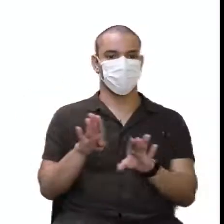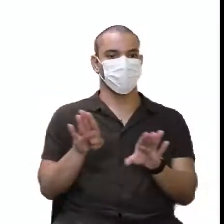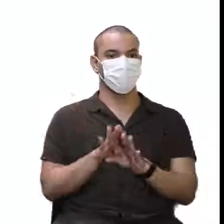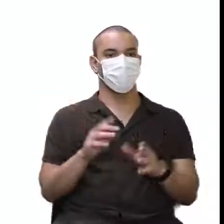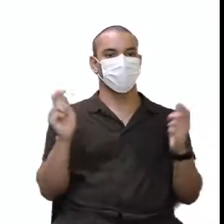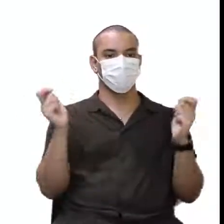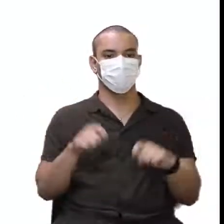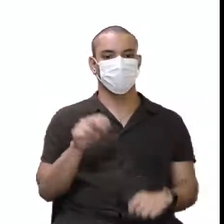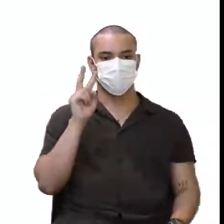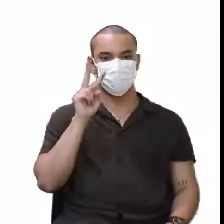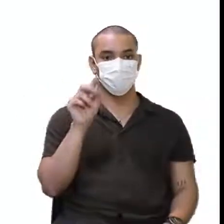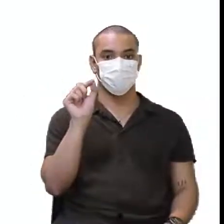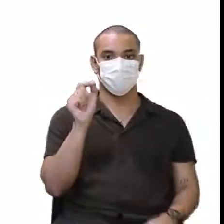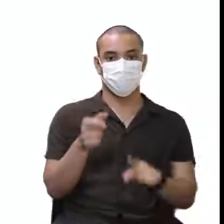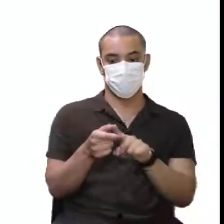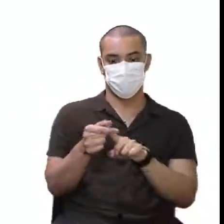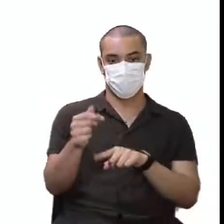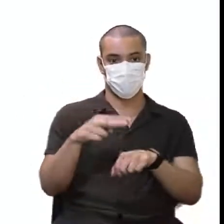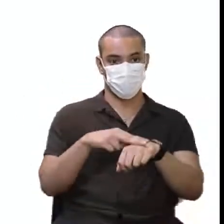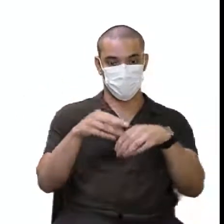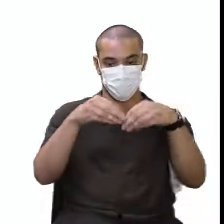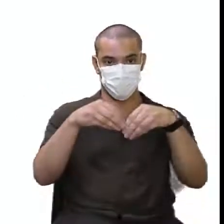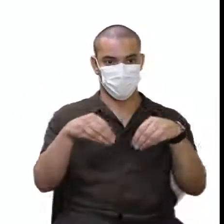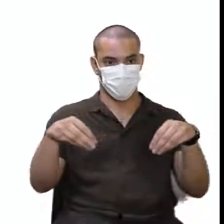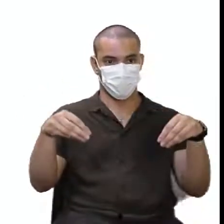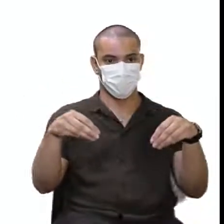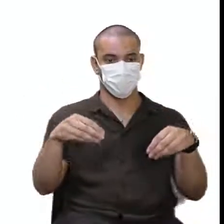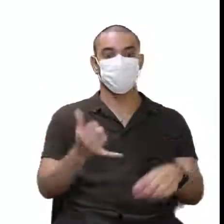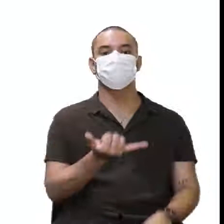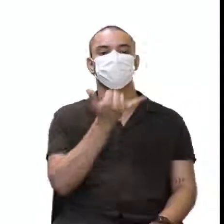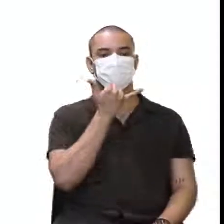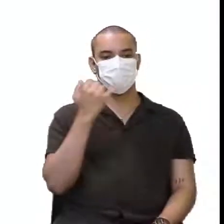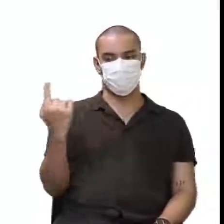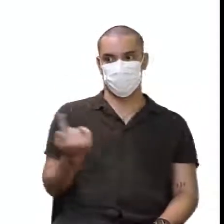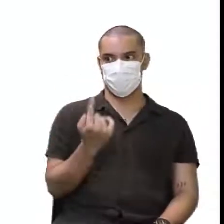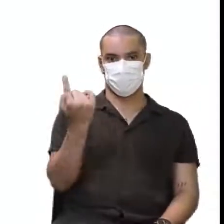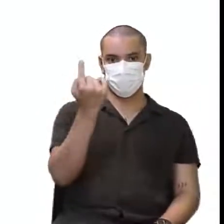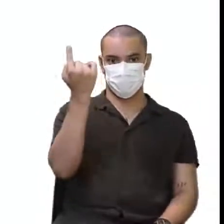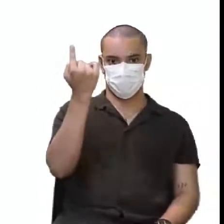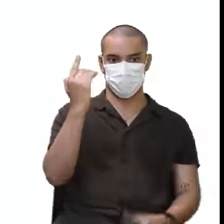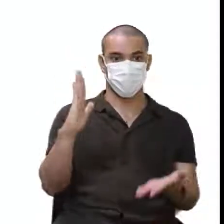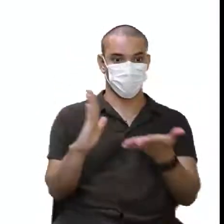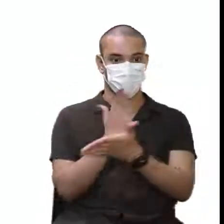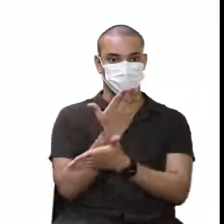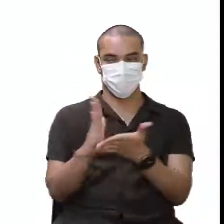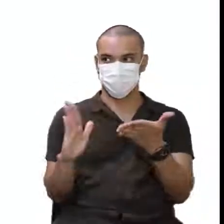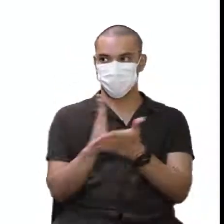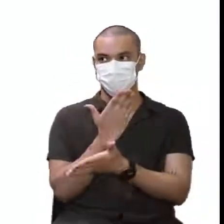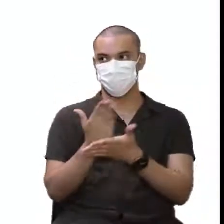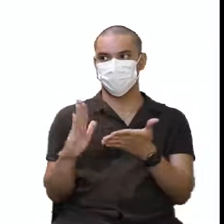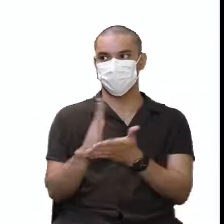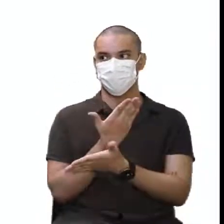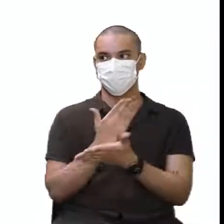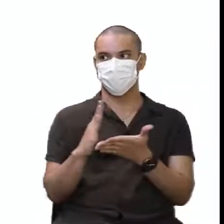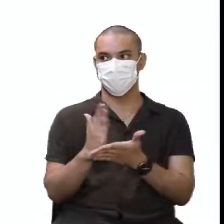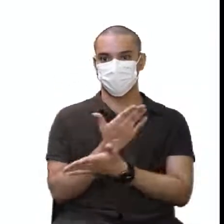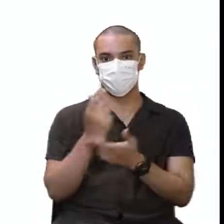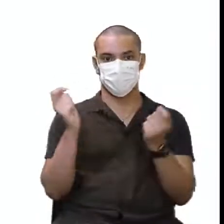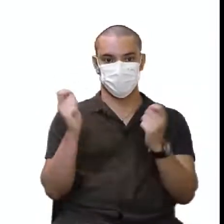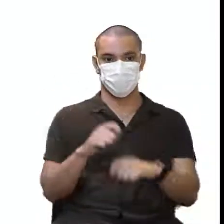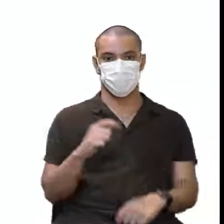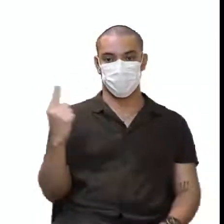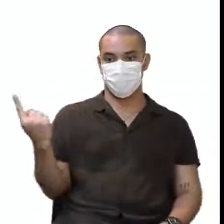a questão da semente, né? A altura. Tinham aquelas que tinham, mesmo sendo